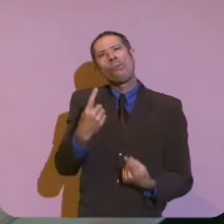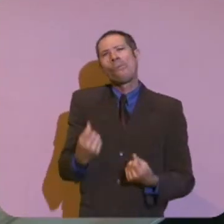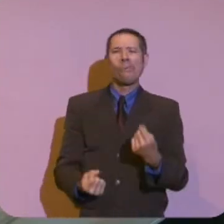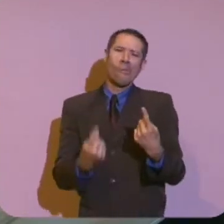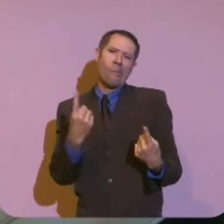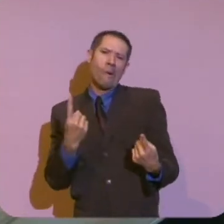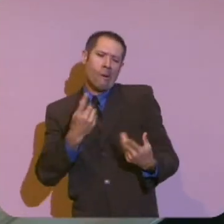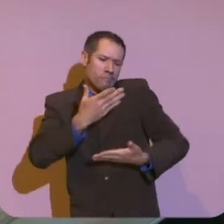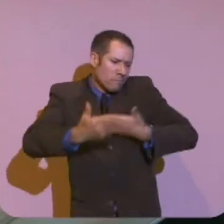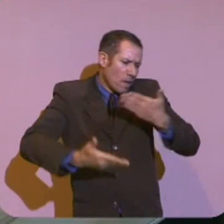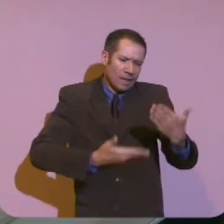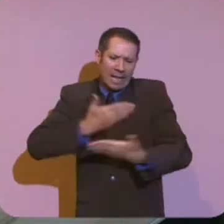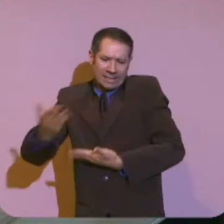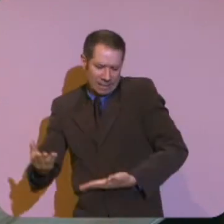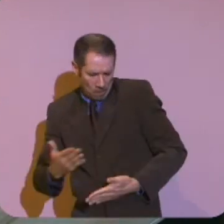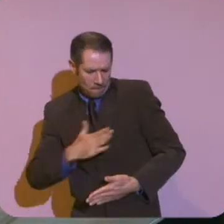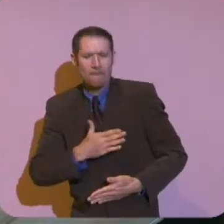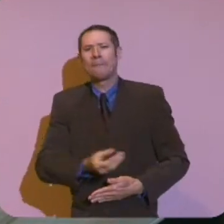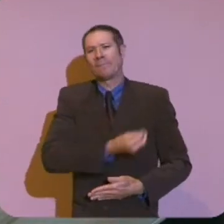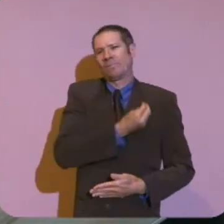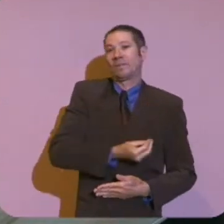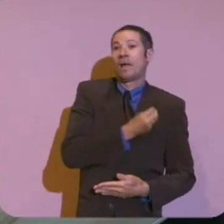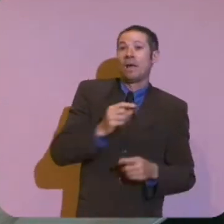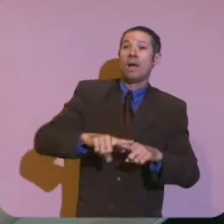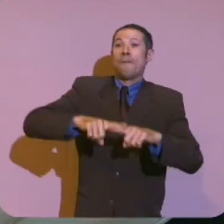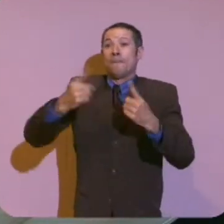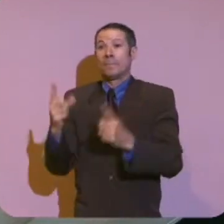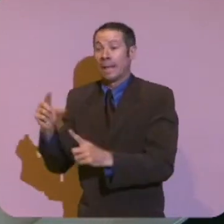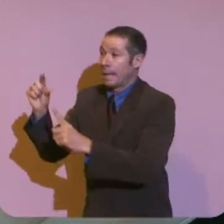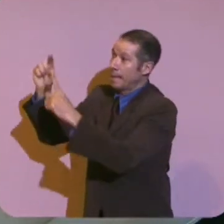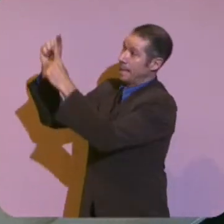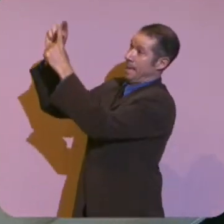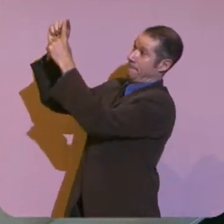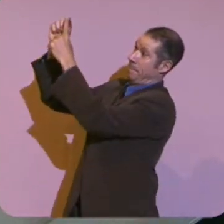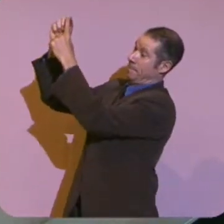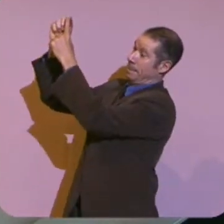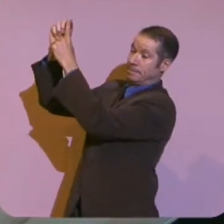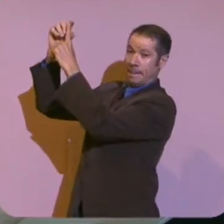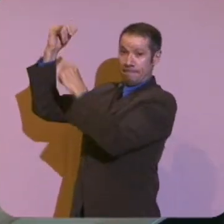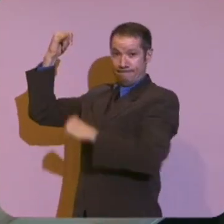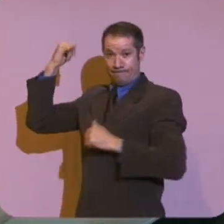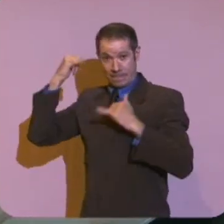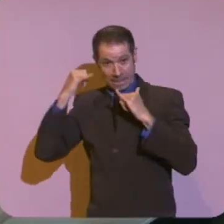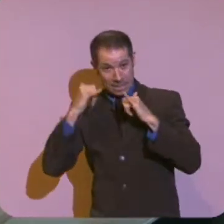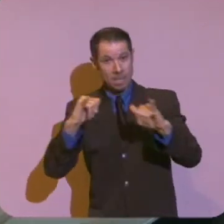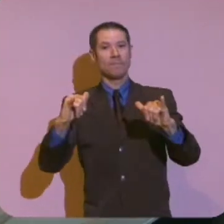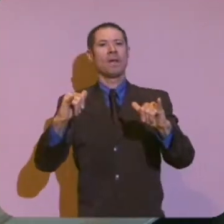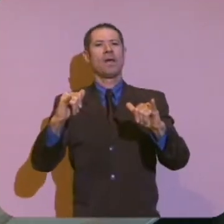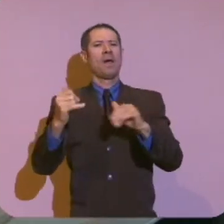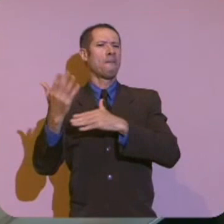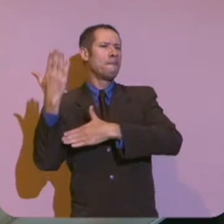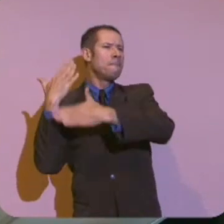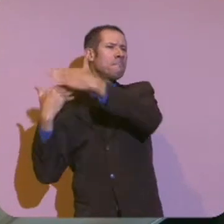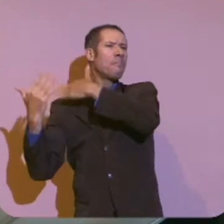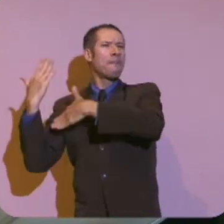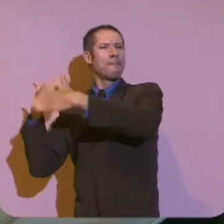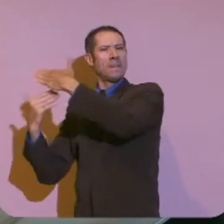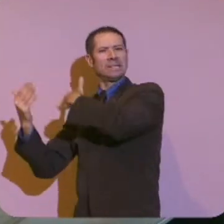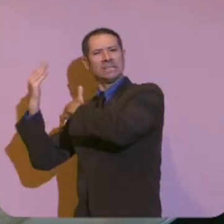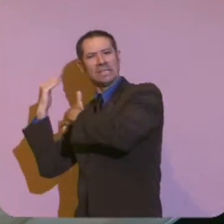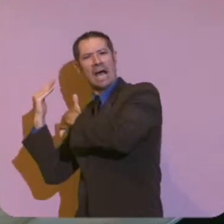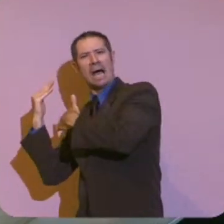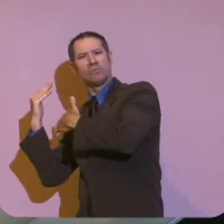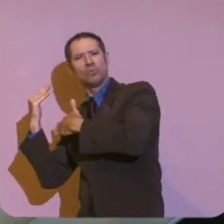alguma relação com a minha vida. Mas o que a Bíblia está dizendo para a gente é que o passado vai